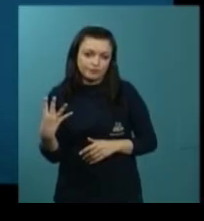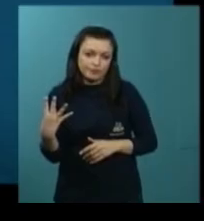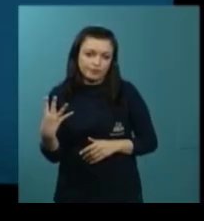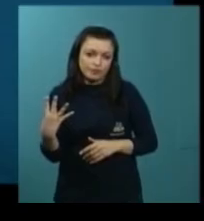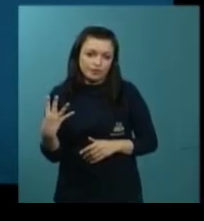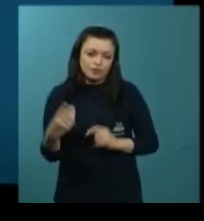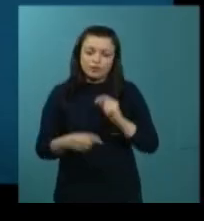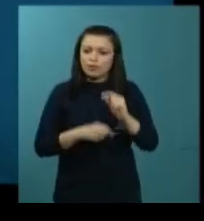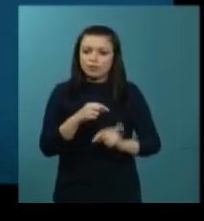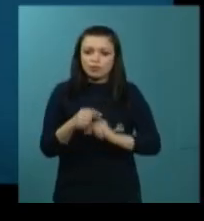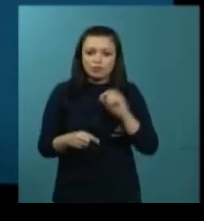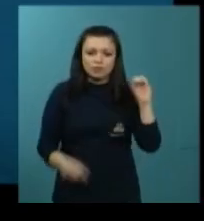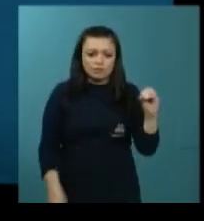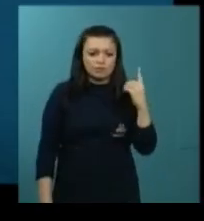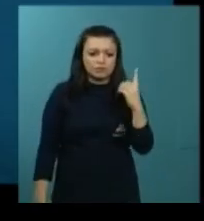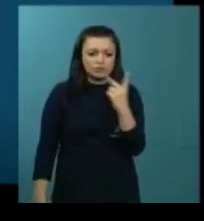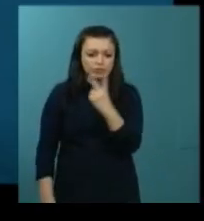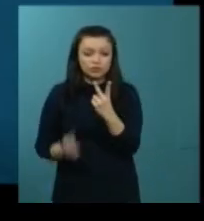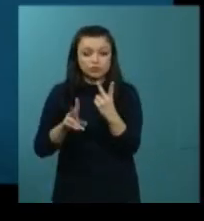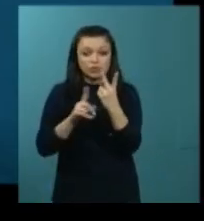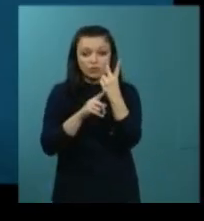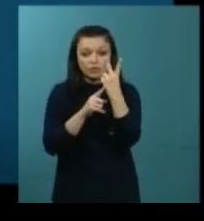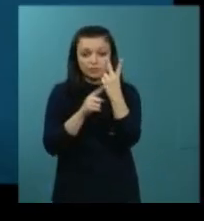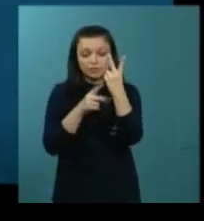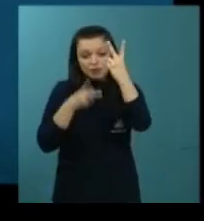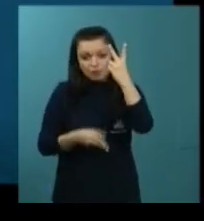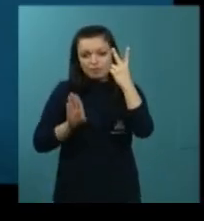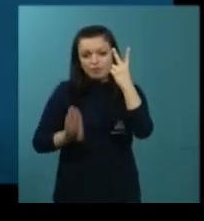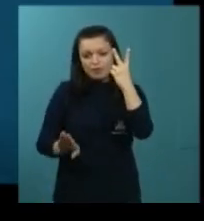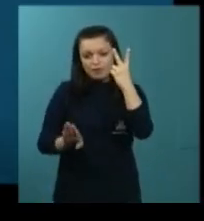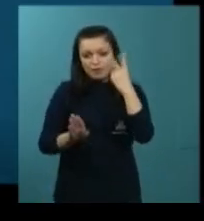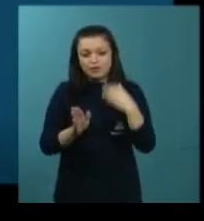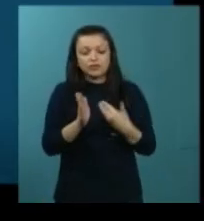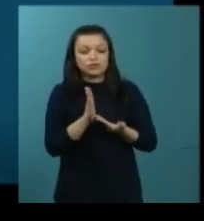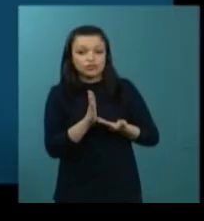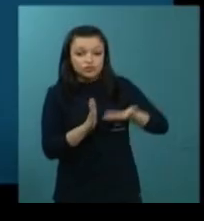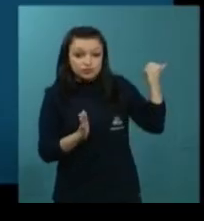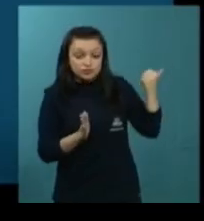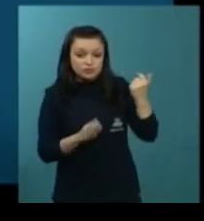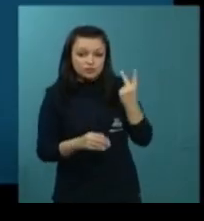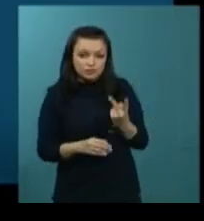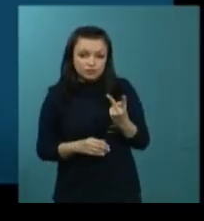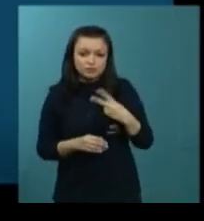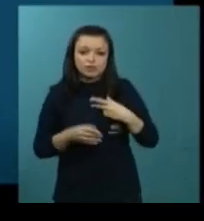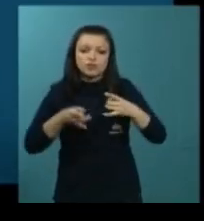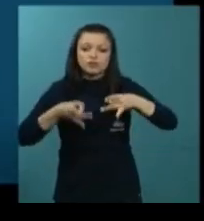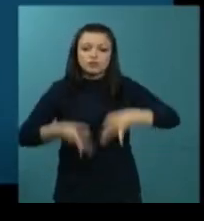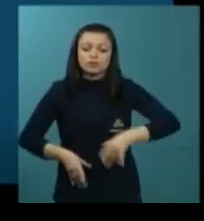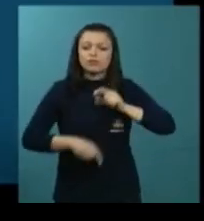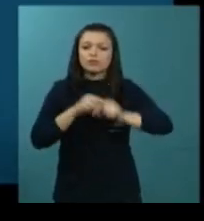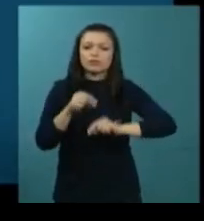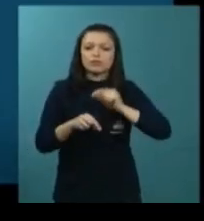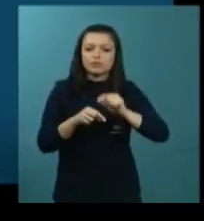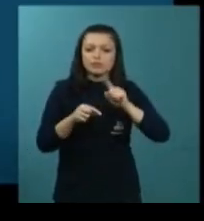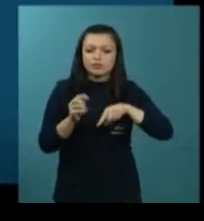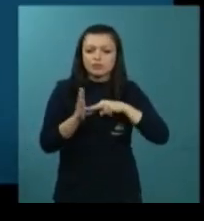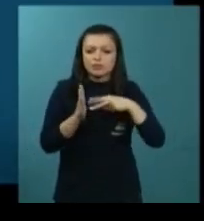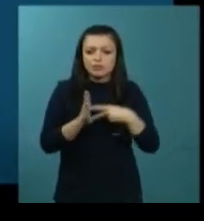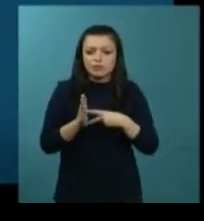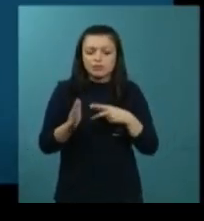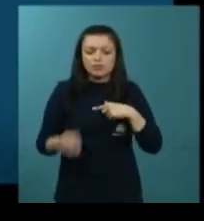A que pertence ao B é o 2. E se nós tiramos esse 2 fora, nos resta